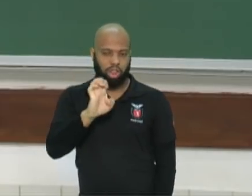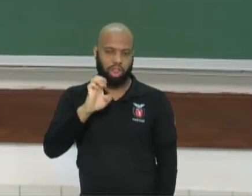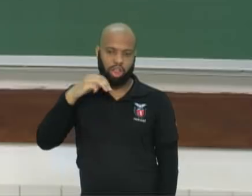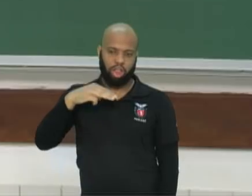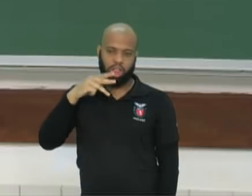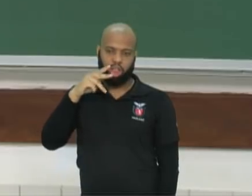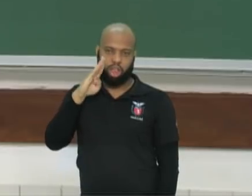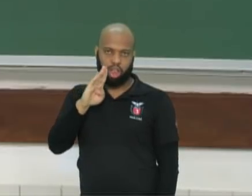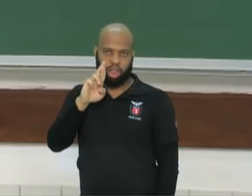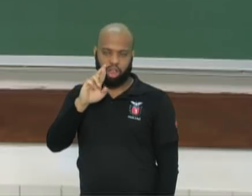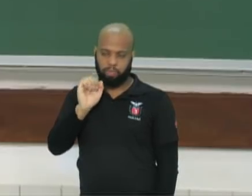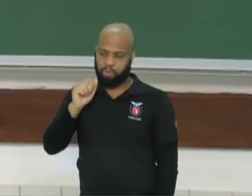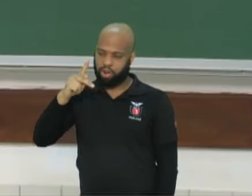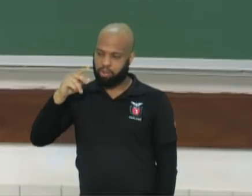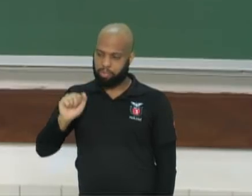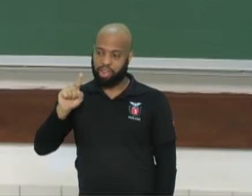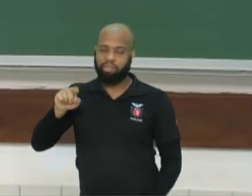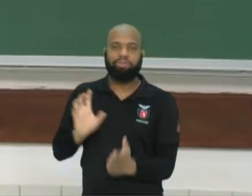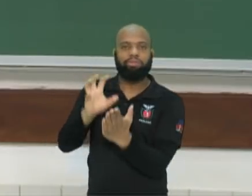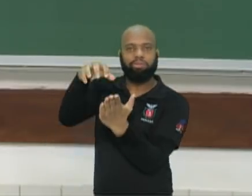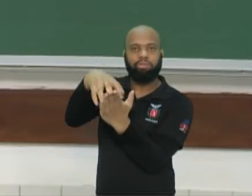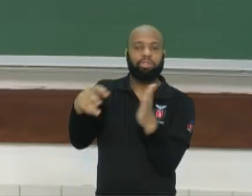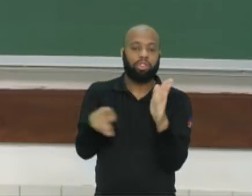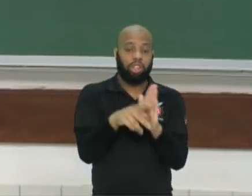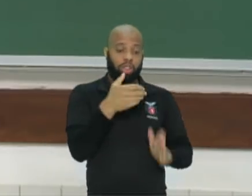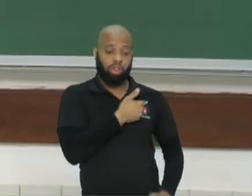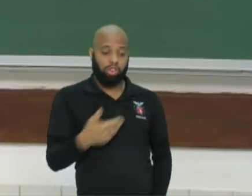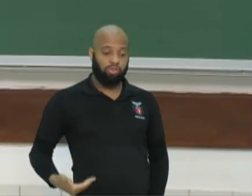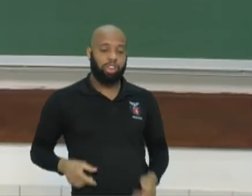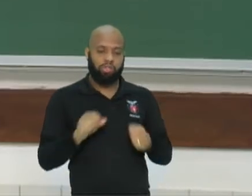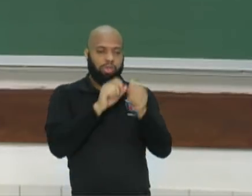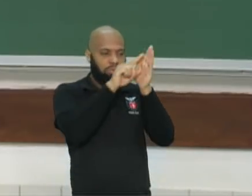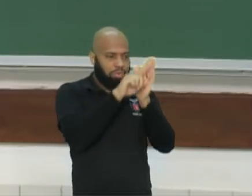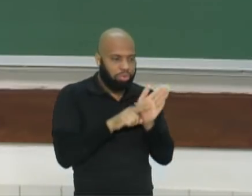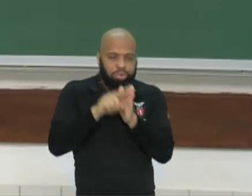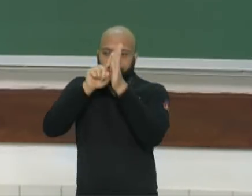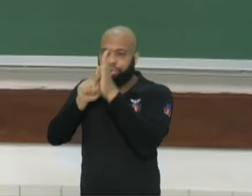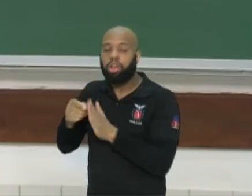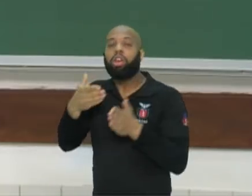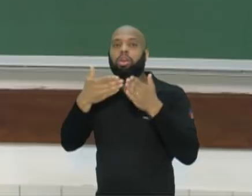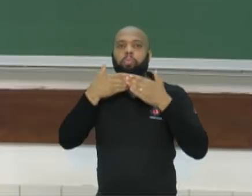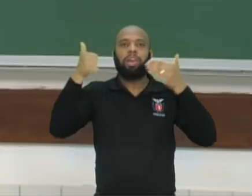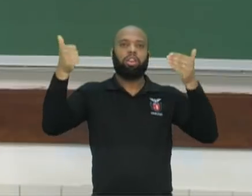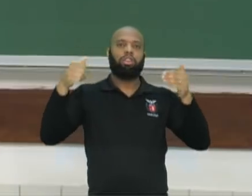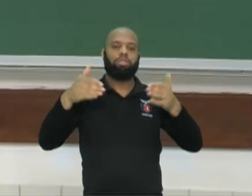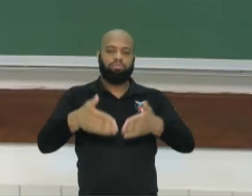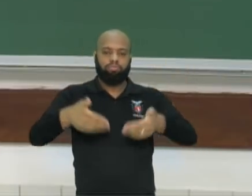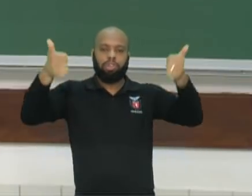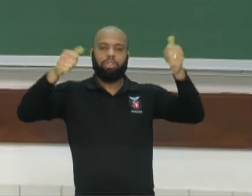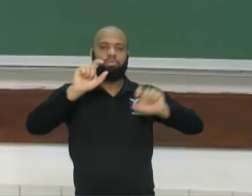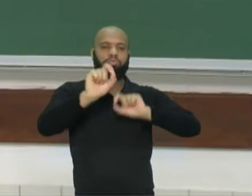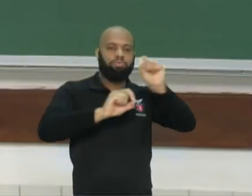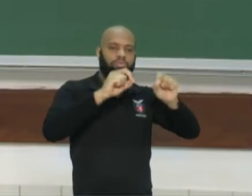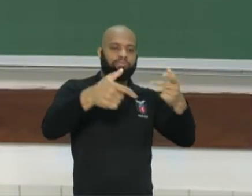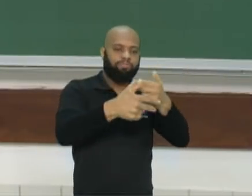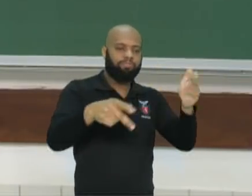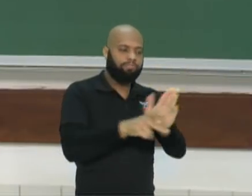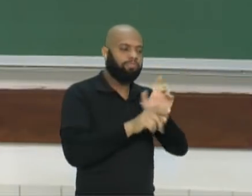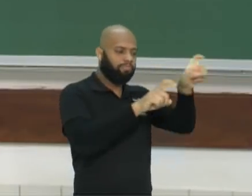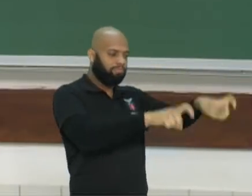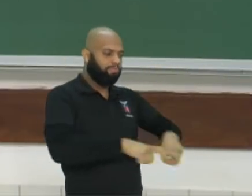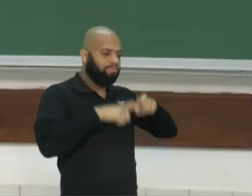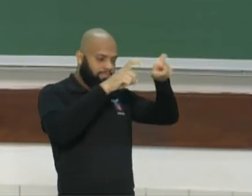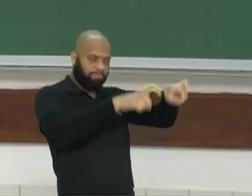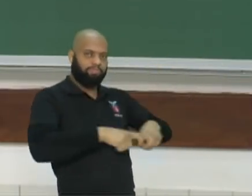assim, voltado para desenvolver pesquisas que melhorem a atividade agropecuária, que melhorem a